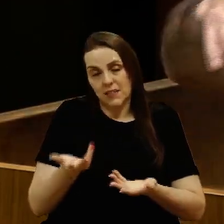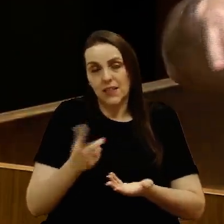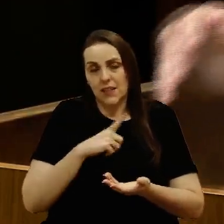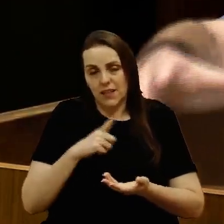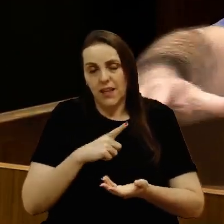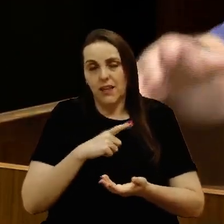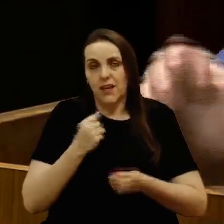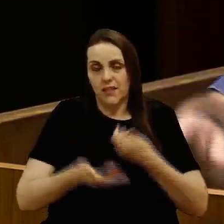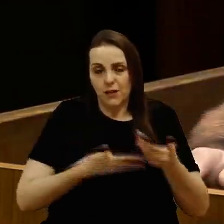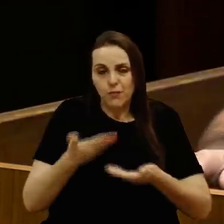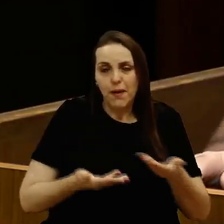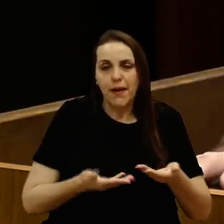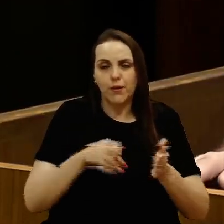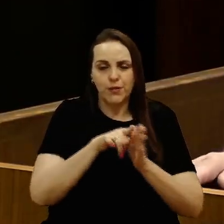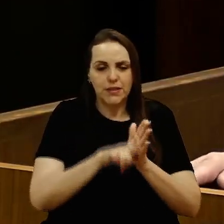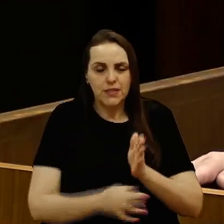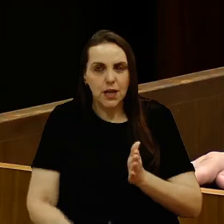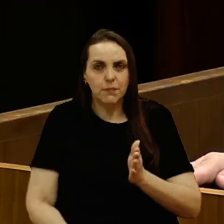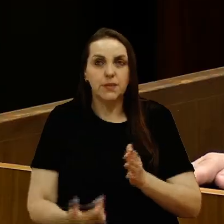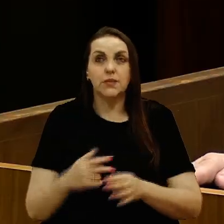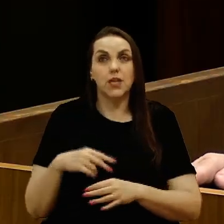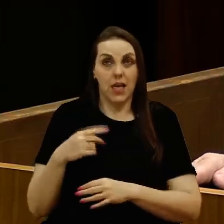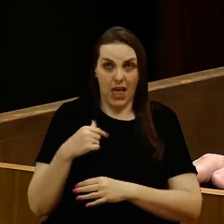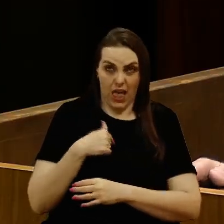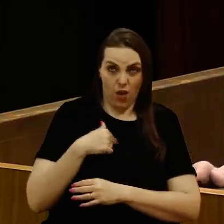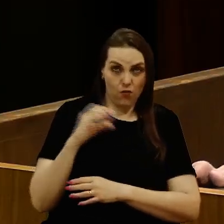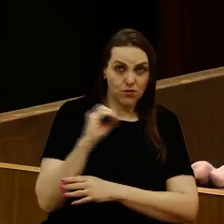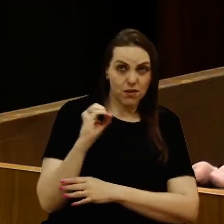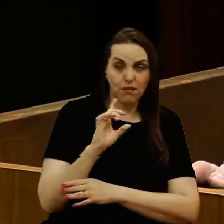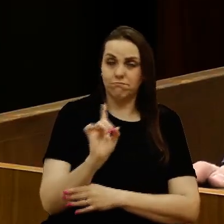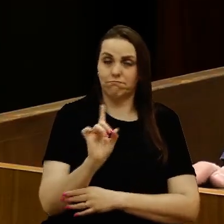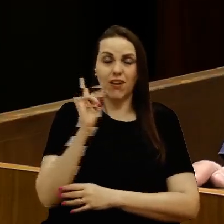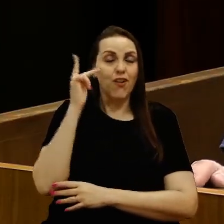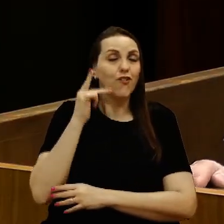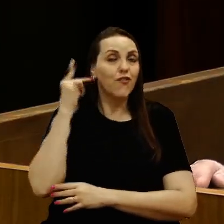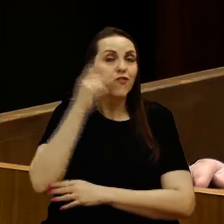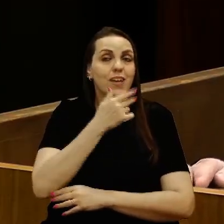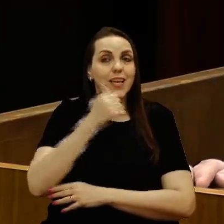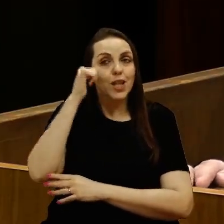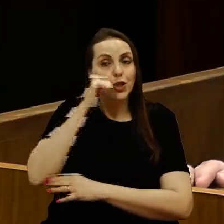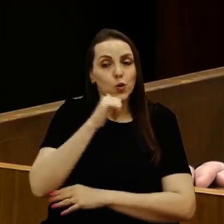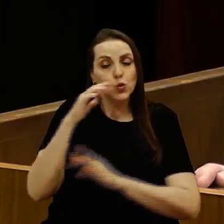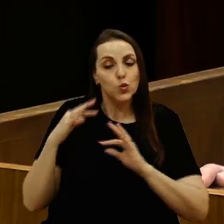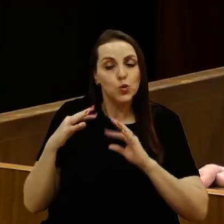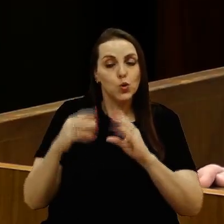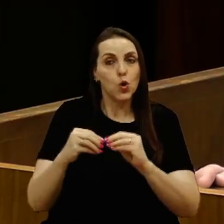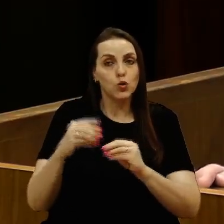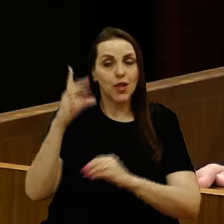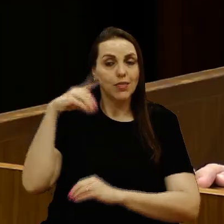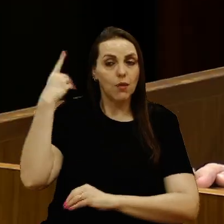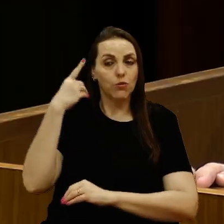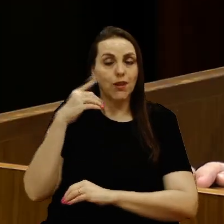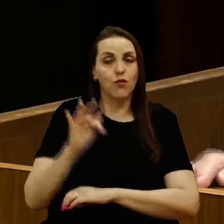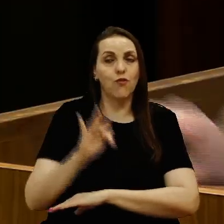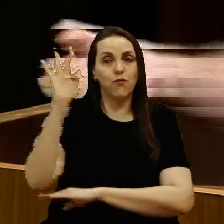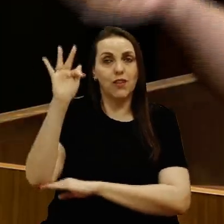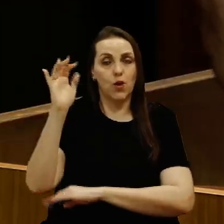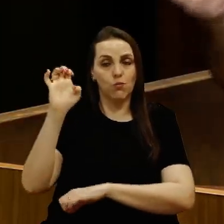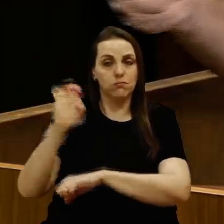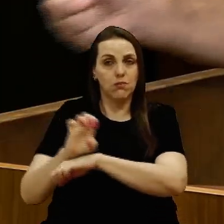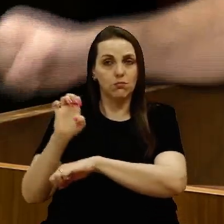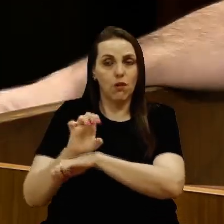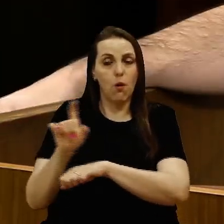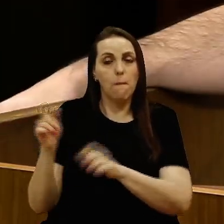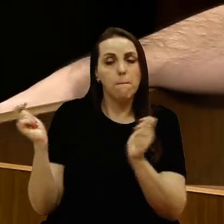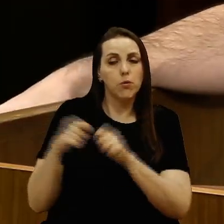nós, vereadores e vereadoras, que temos nos nossos deputados federais, nos nossos deputados estaduais, o poder de capitalizar